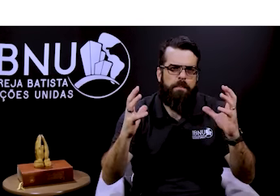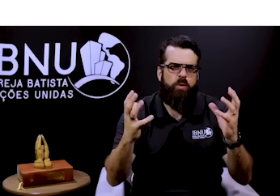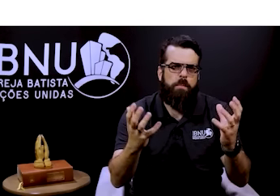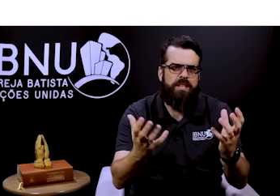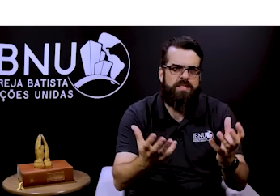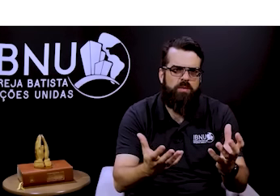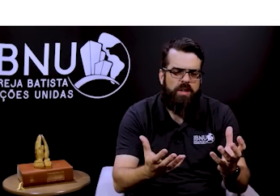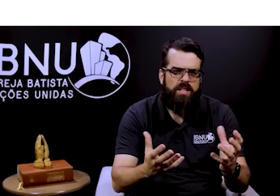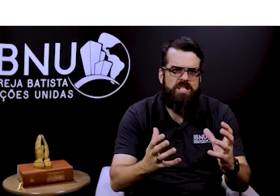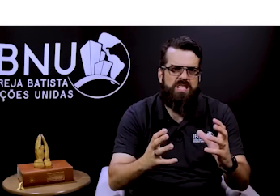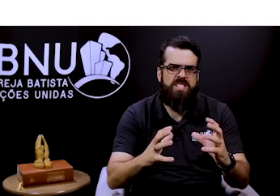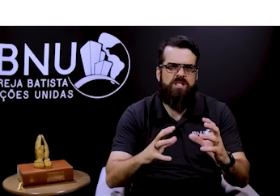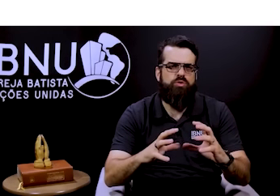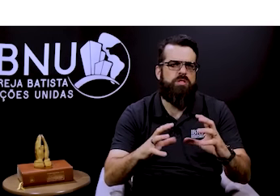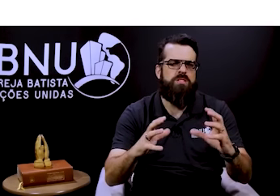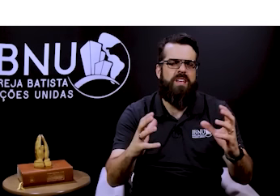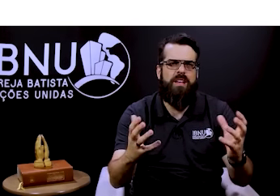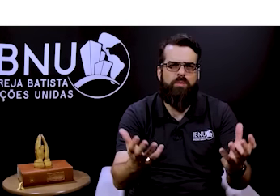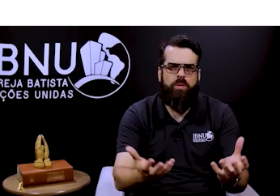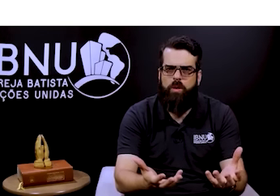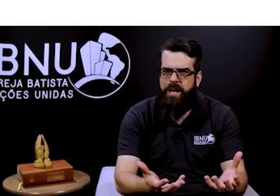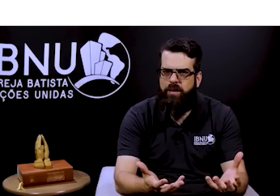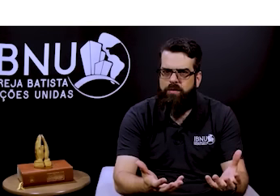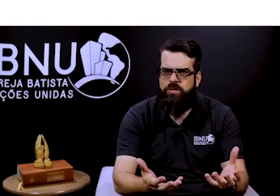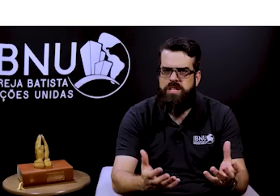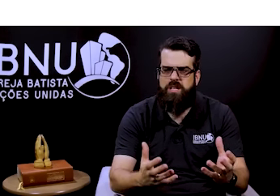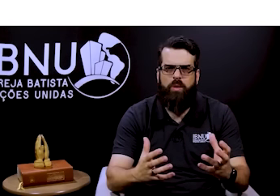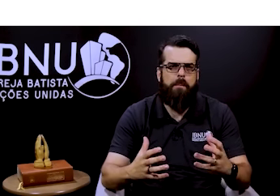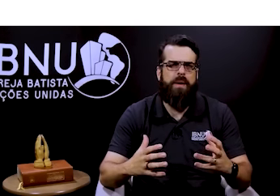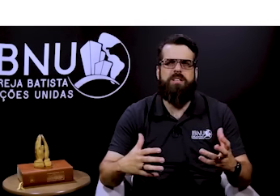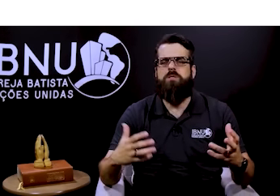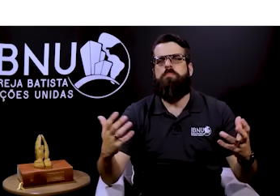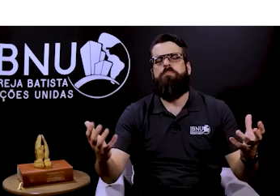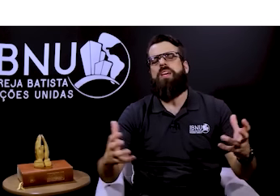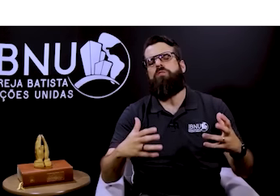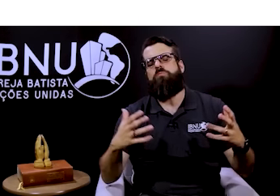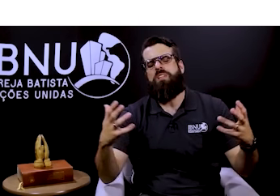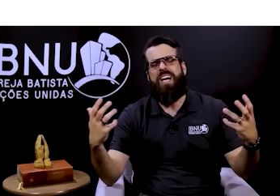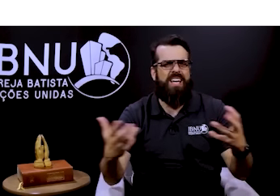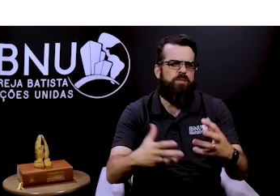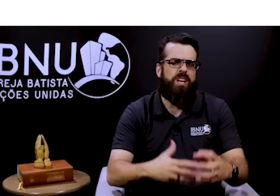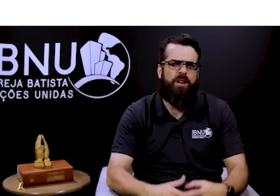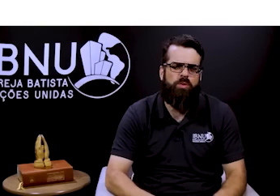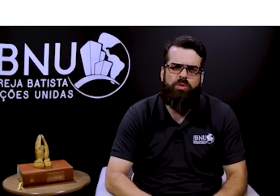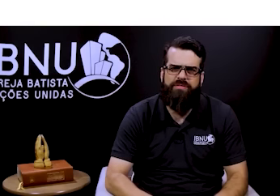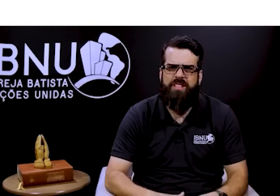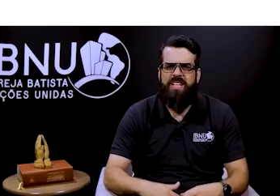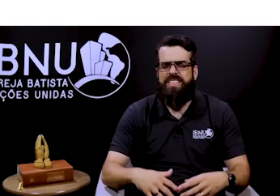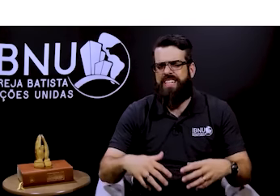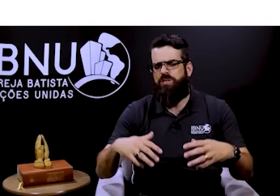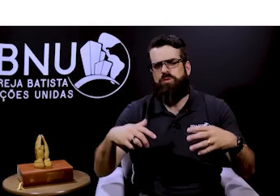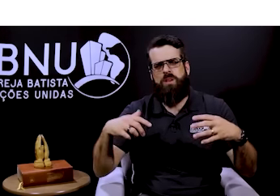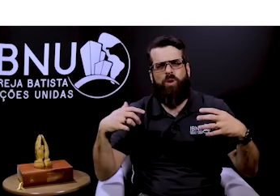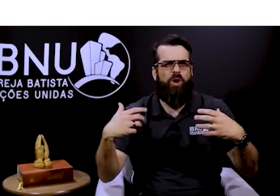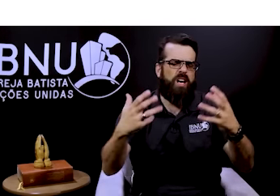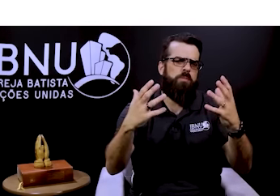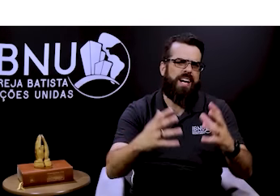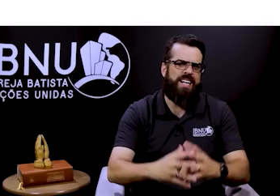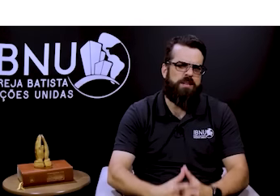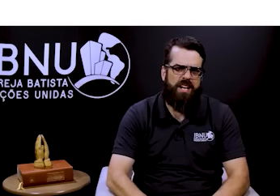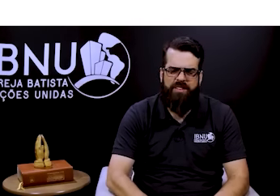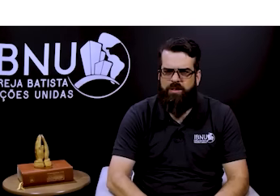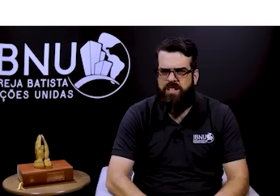com essa preocupação de sustento global, ou seja, não é apenas Deus, me dá aí um carro novo. Deus, me